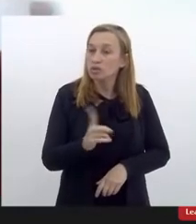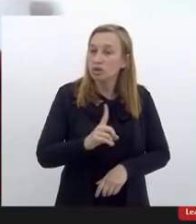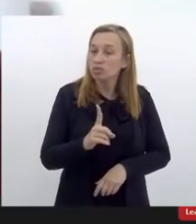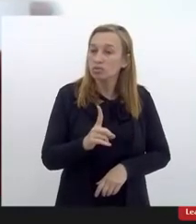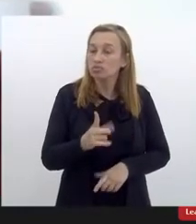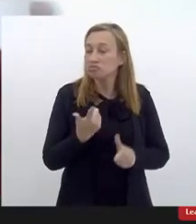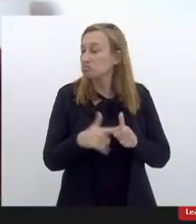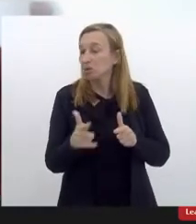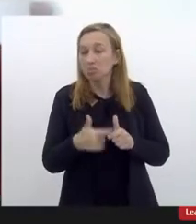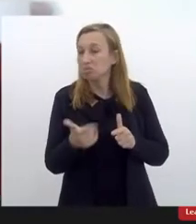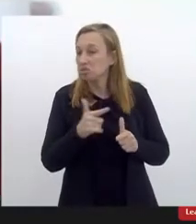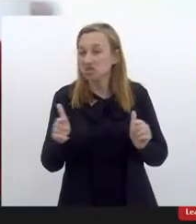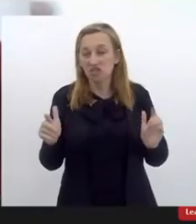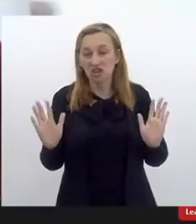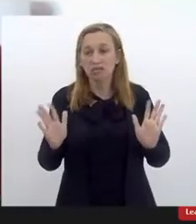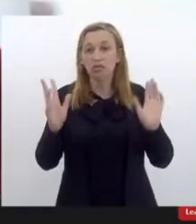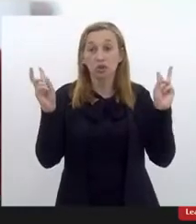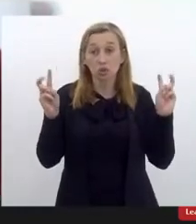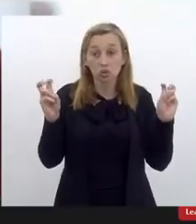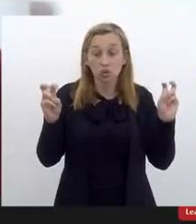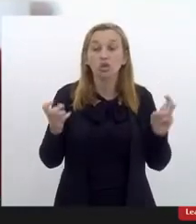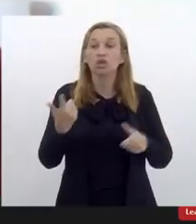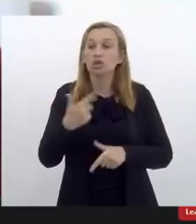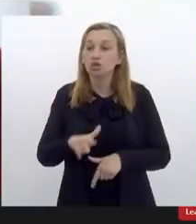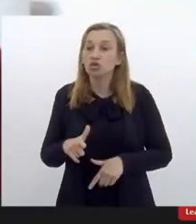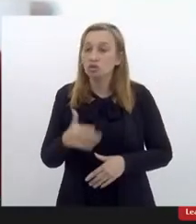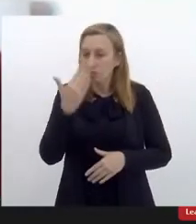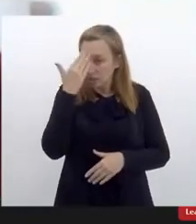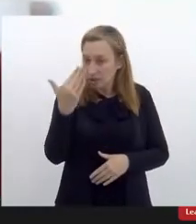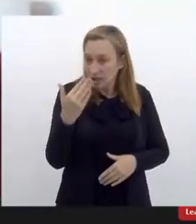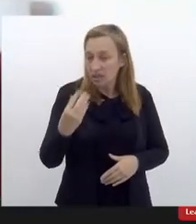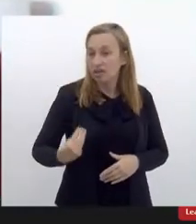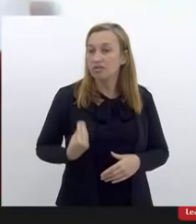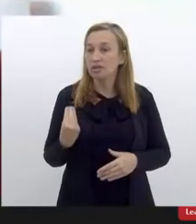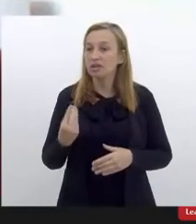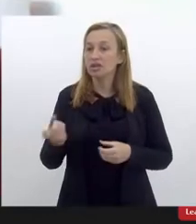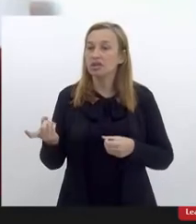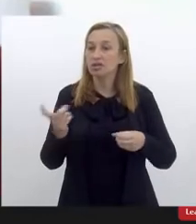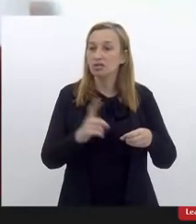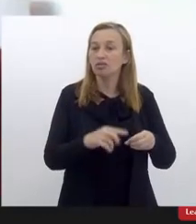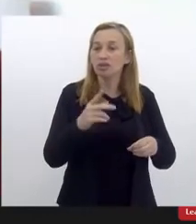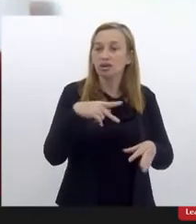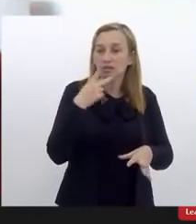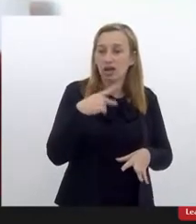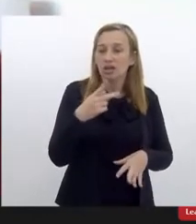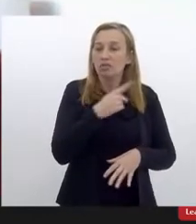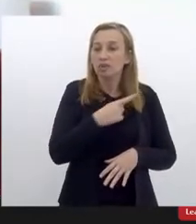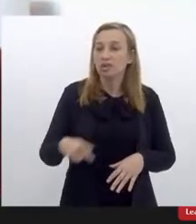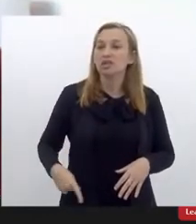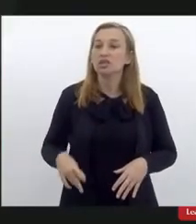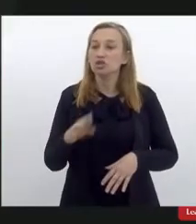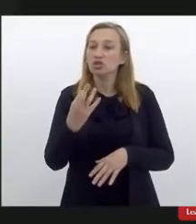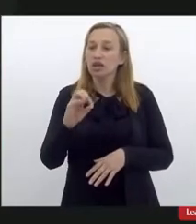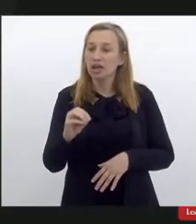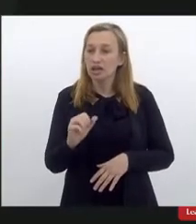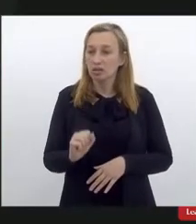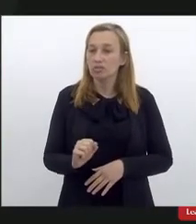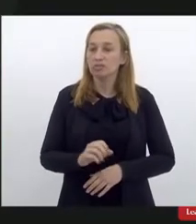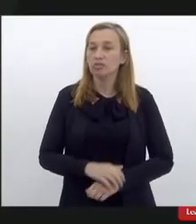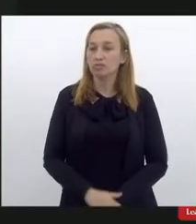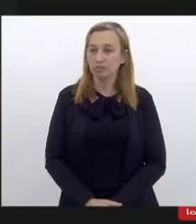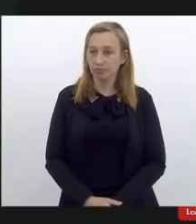tiveram problemas sobre isso. Então, mais uma vez, aí, agradeço a presença e repasso a palavra ao presidente João Carrilho.